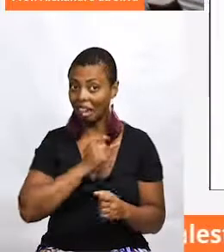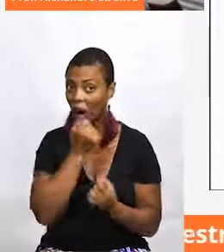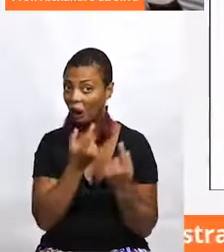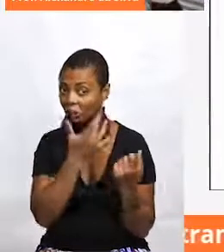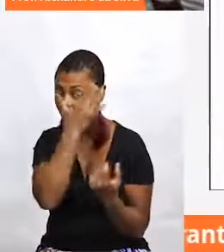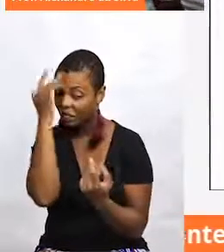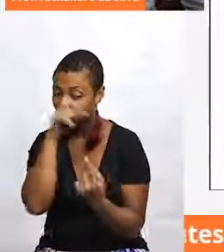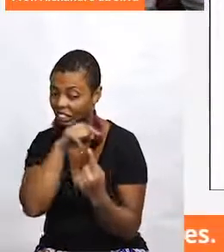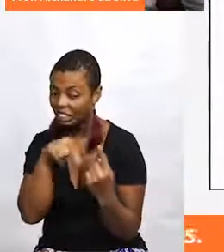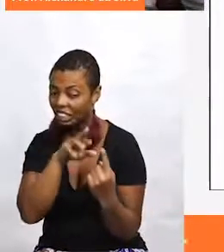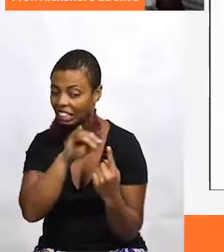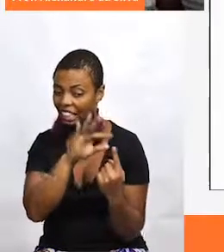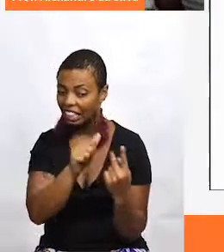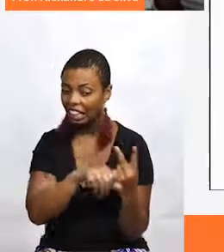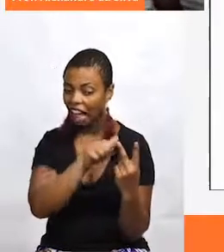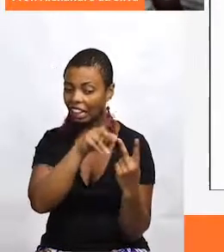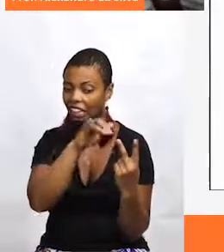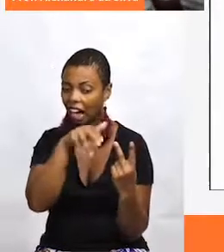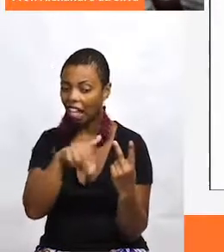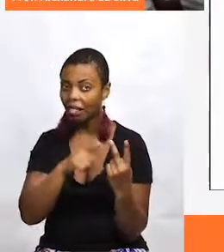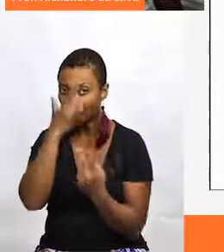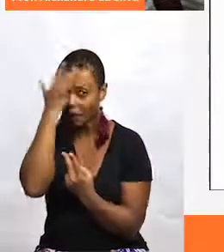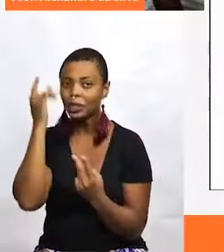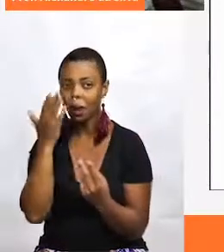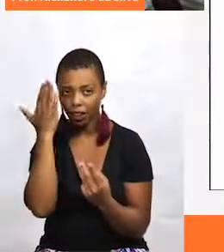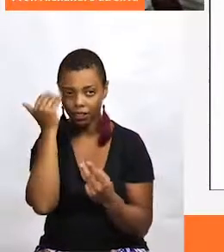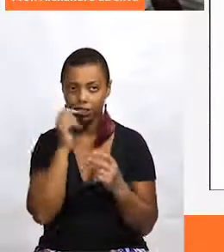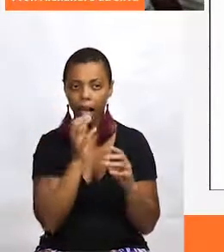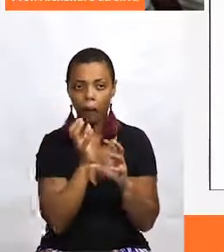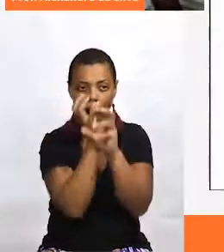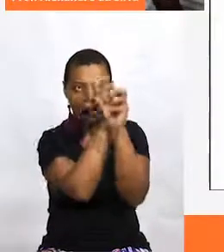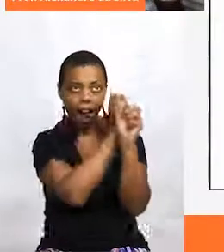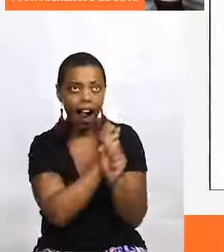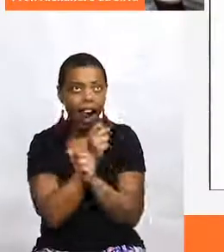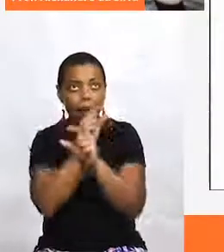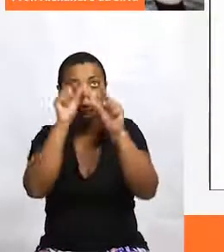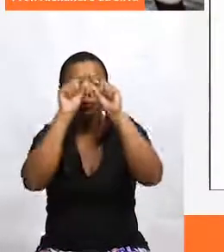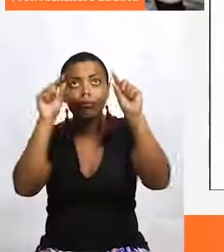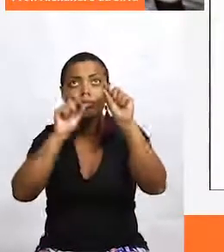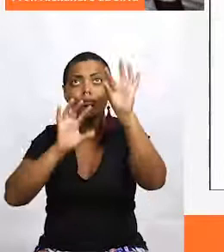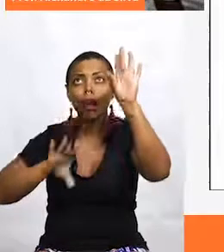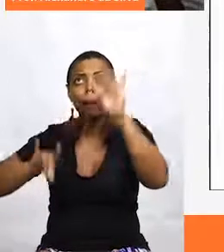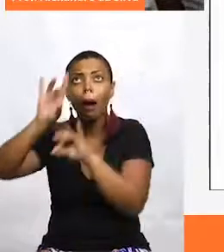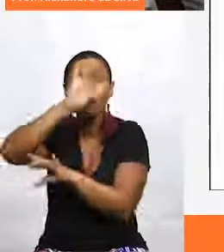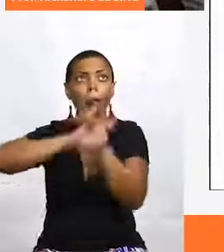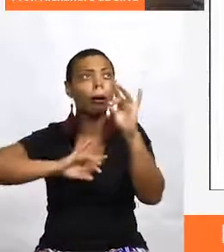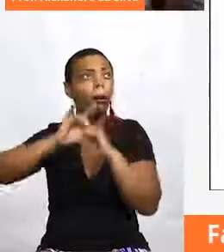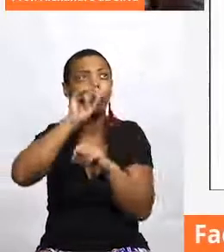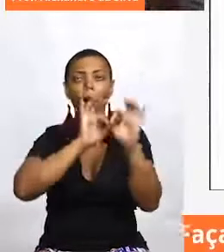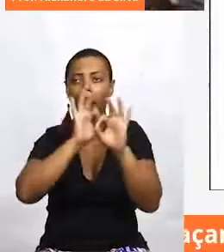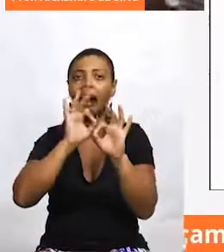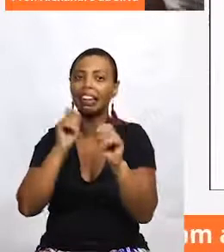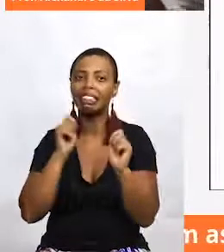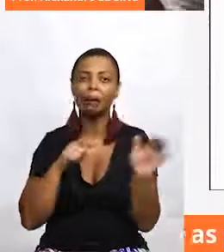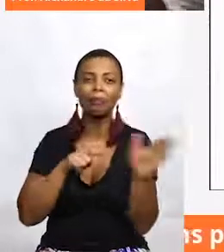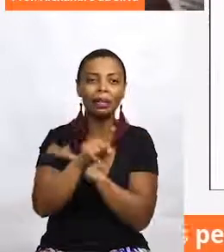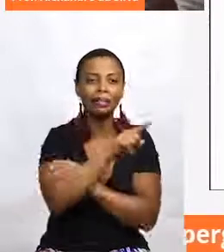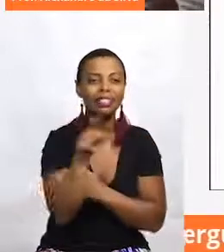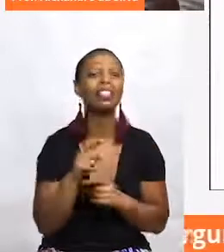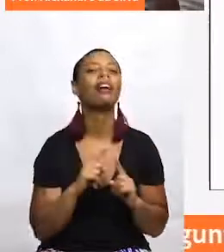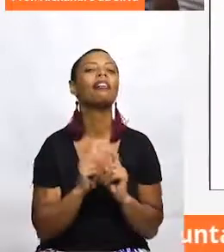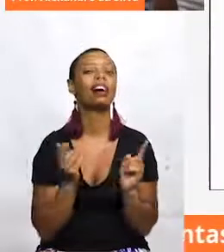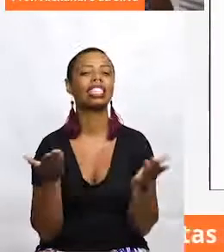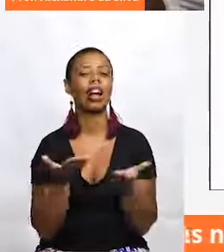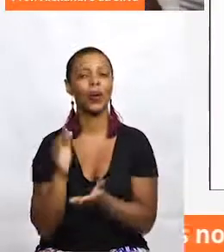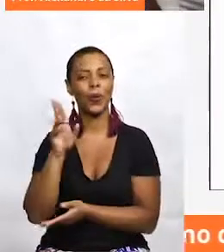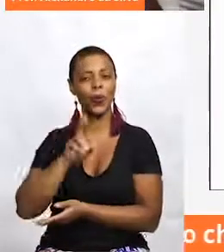Rita, Adriana, Sônia, que mexem com equações, então se tiver alguma dúvida, sei quem eu vou perguntar um pouco aí. Mas usando um pouco os dados